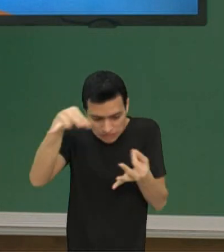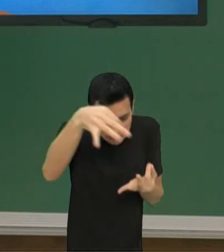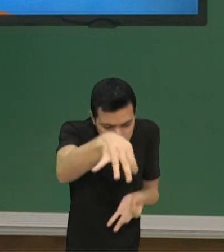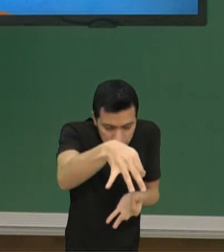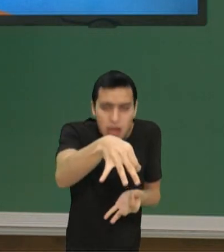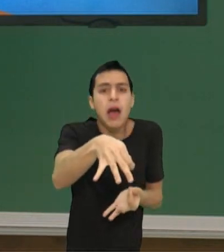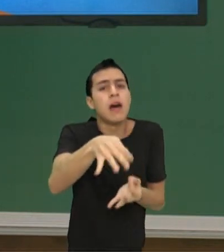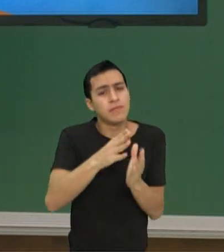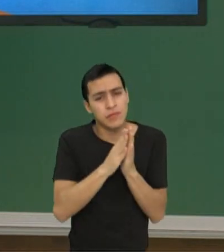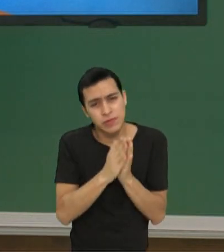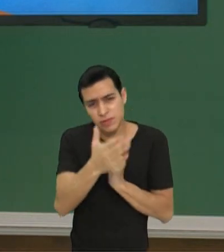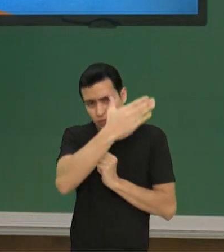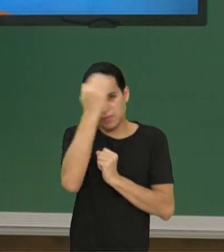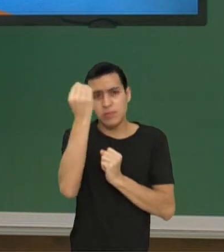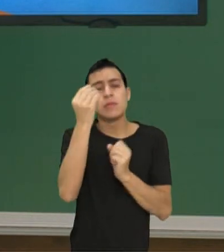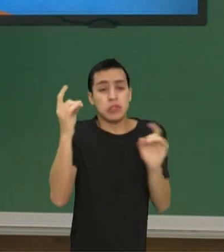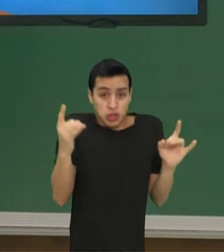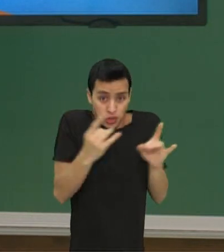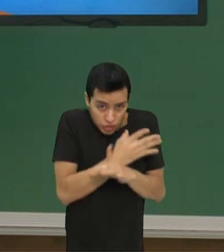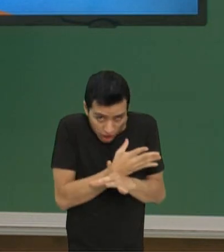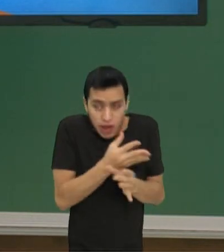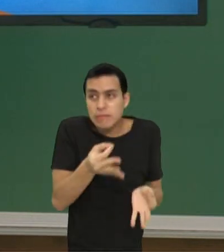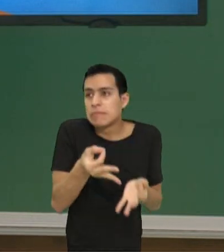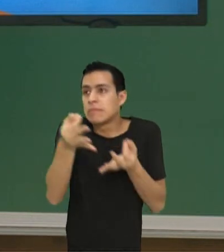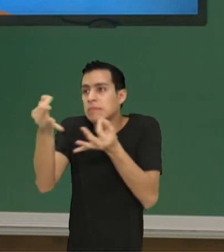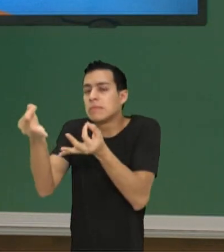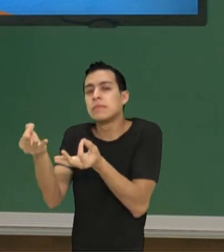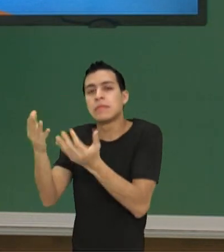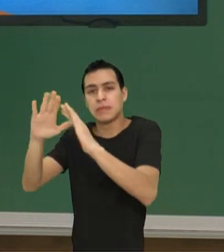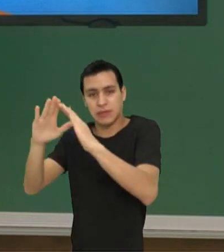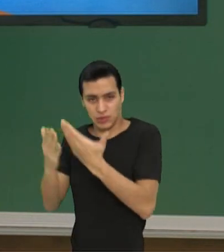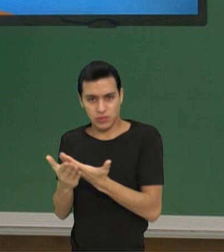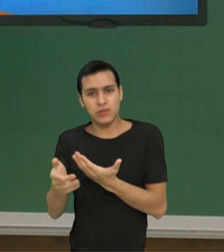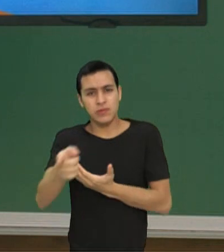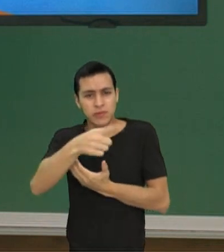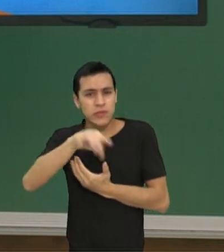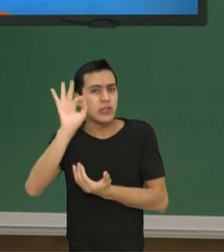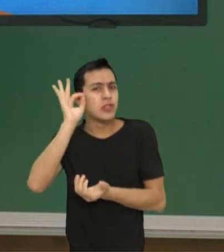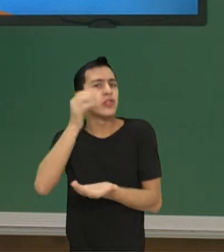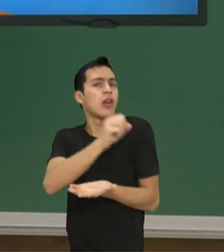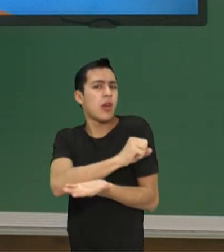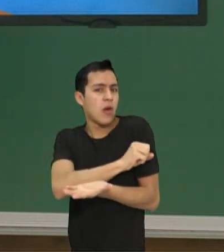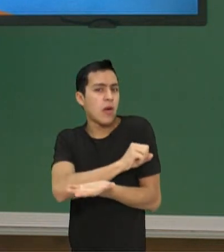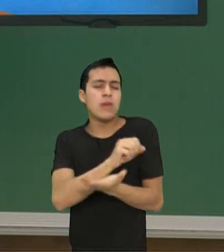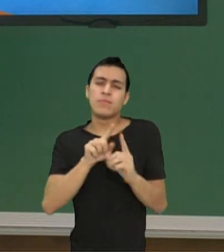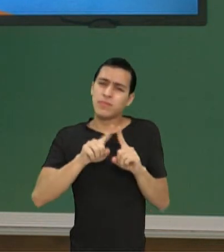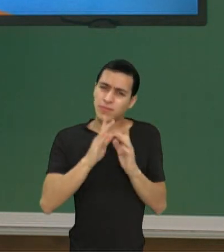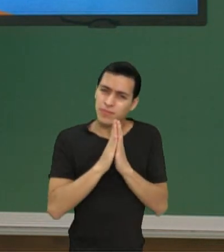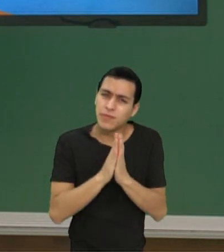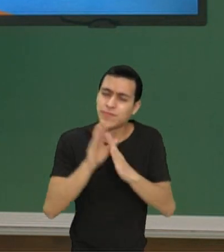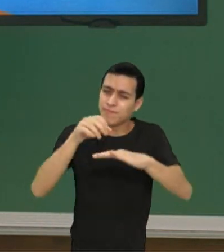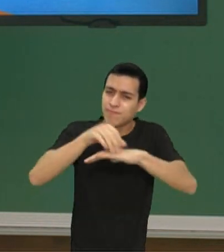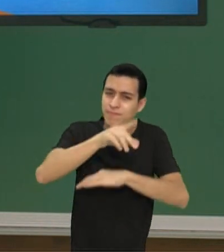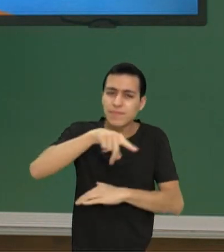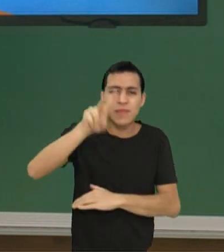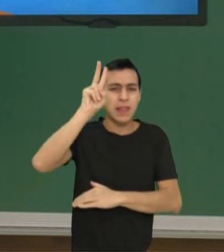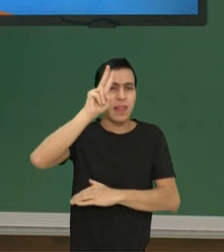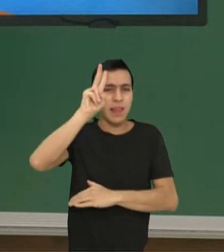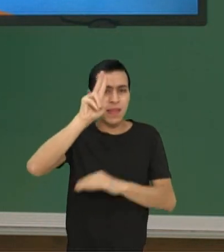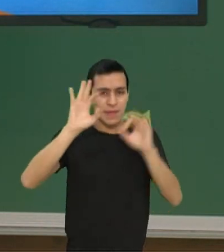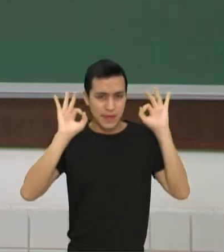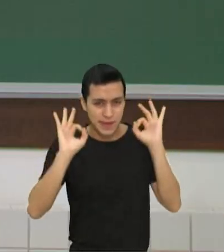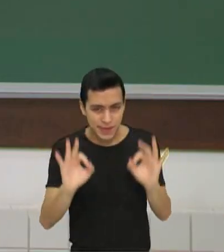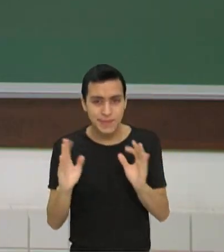também não esqueça de levar para a escola. Por favor, né? Você já está no 8º ano, mas não custa lembrar, beleza? Vamos lá